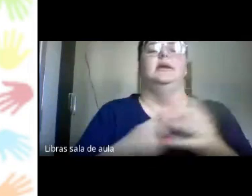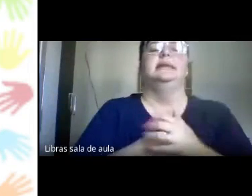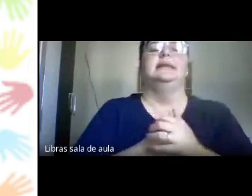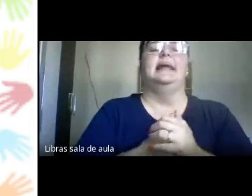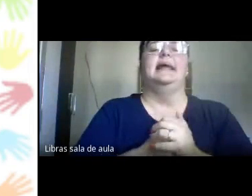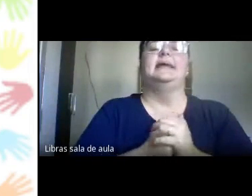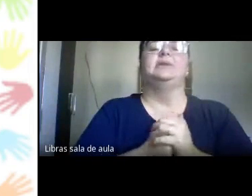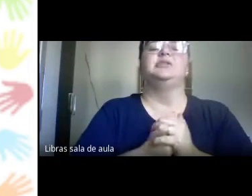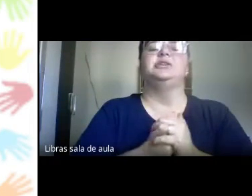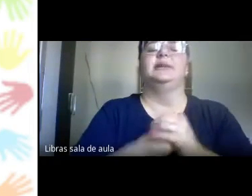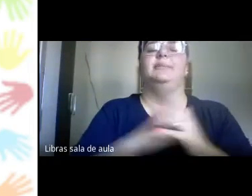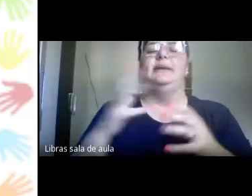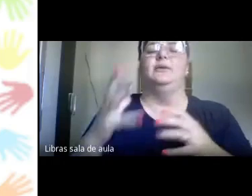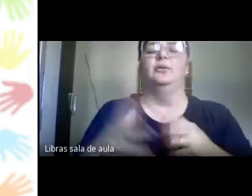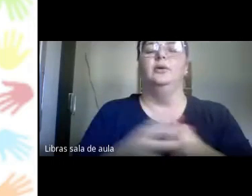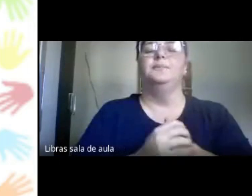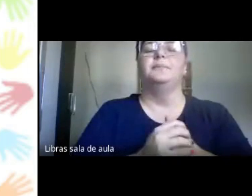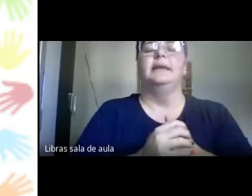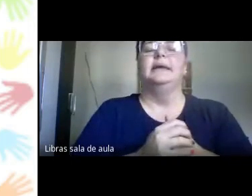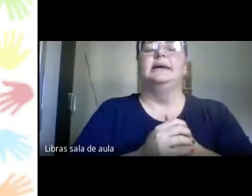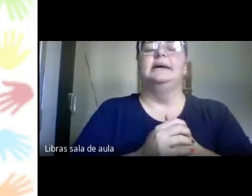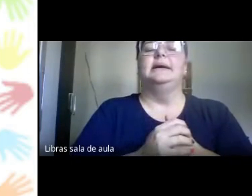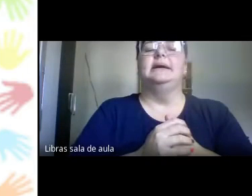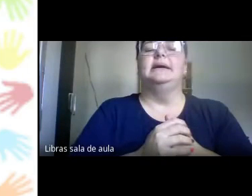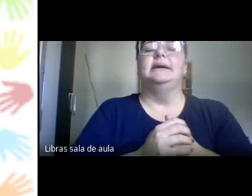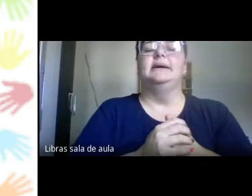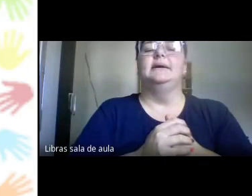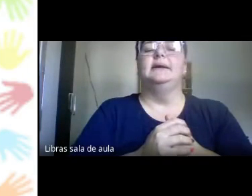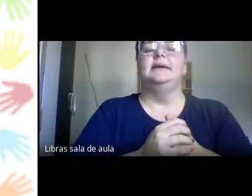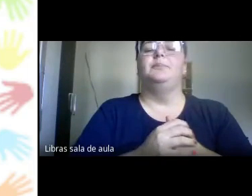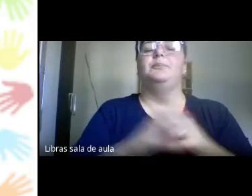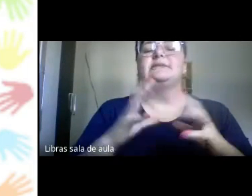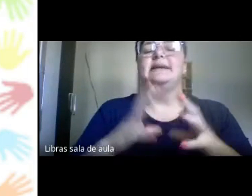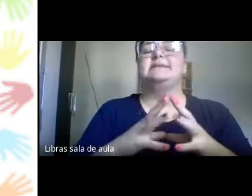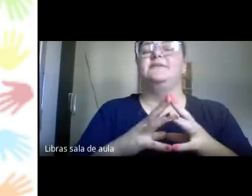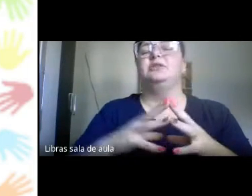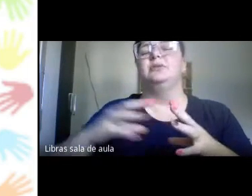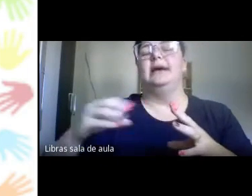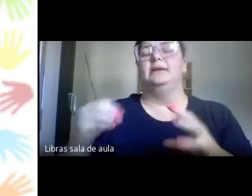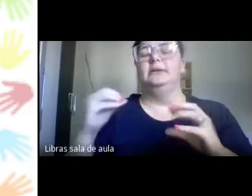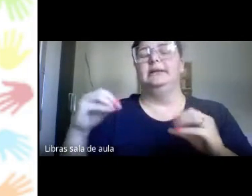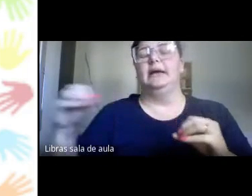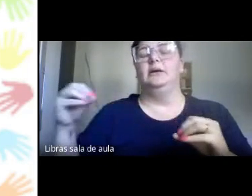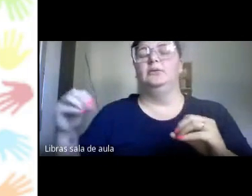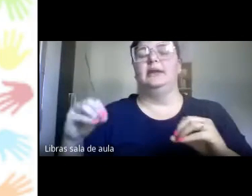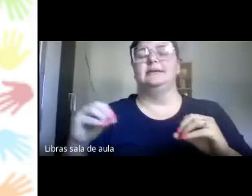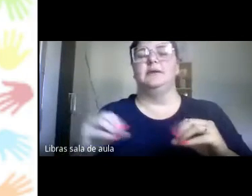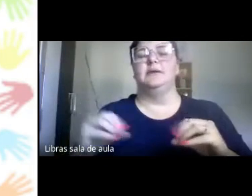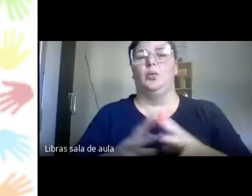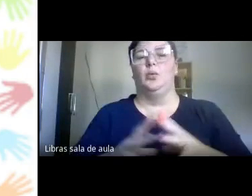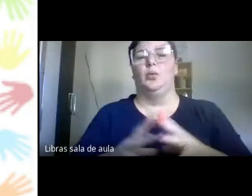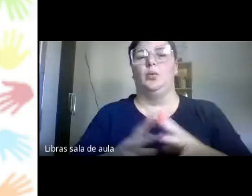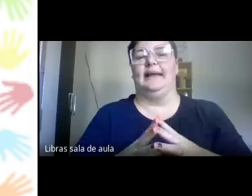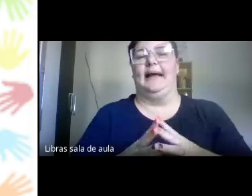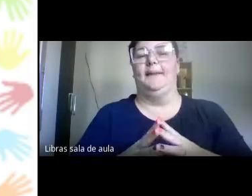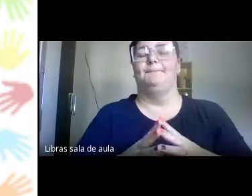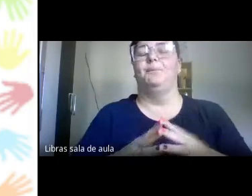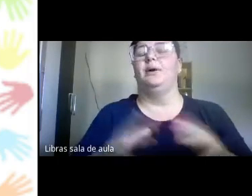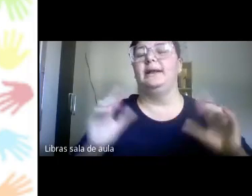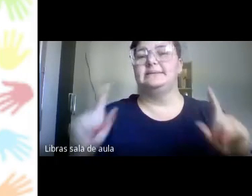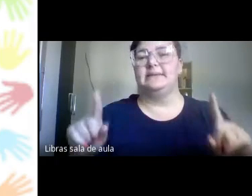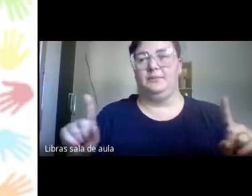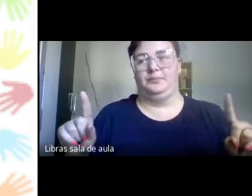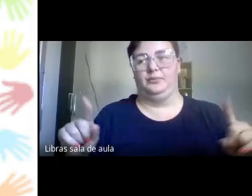saudações, né, que a gente trabalhou, e postar esse vídeo lá no Classroom, tá?